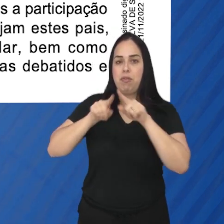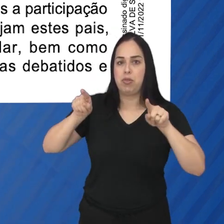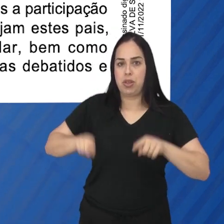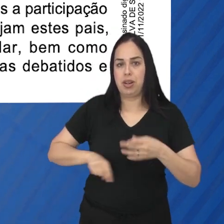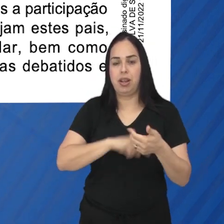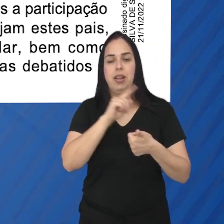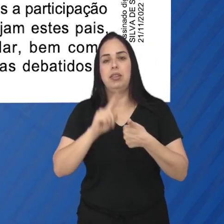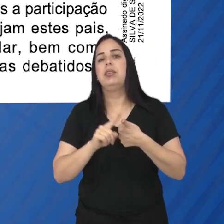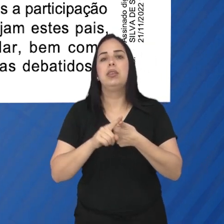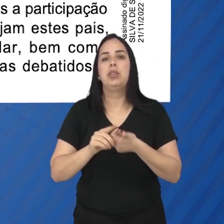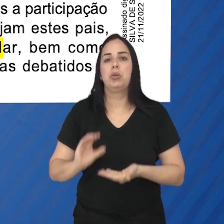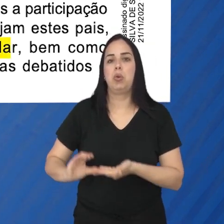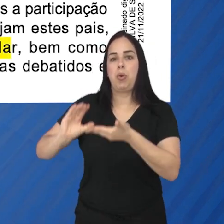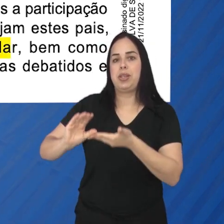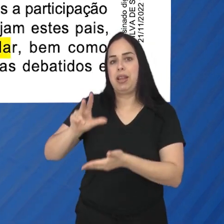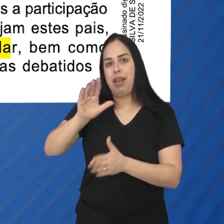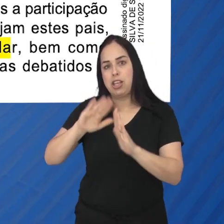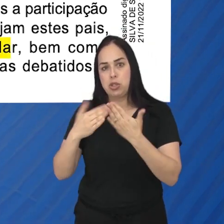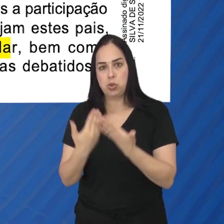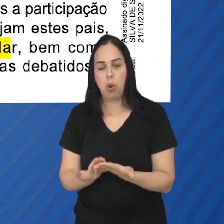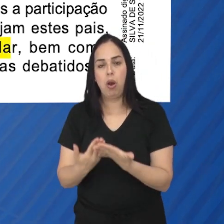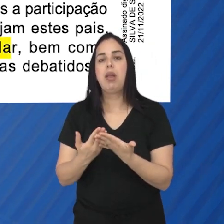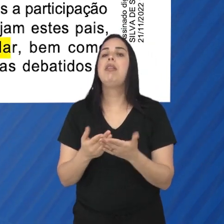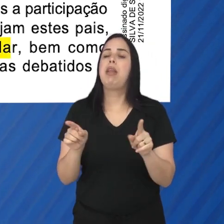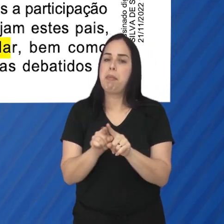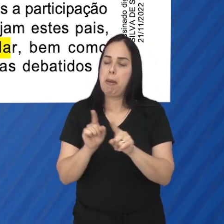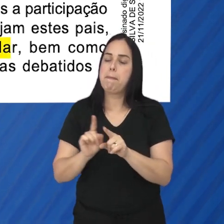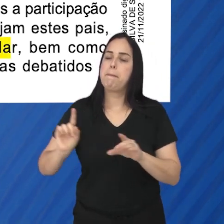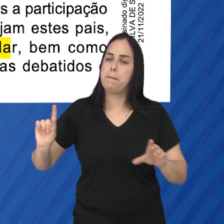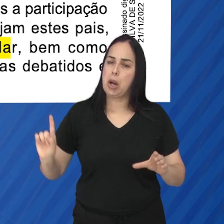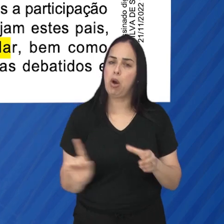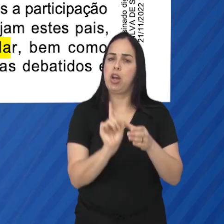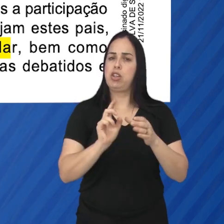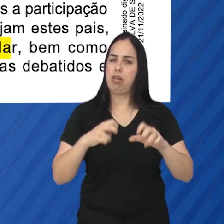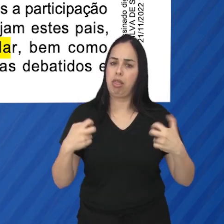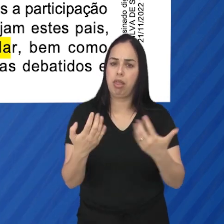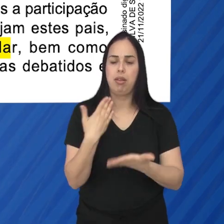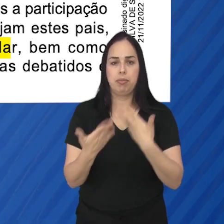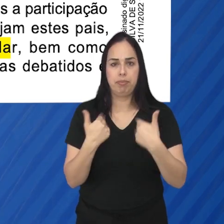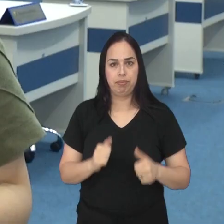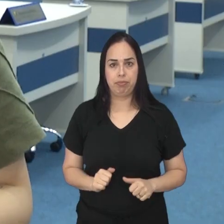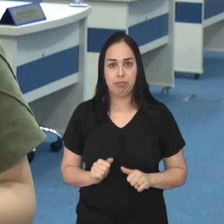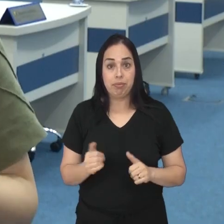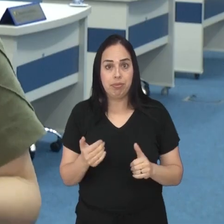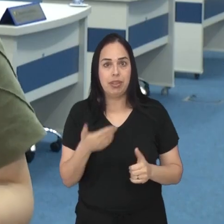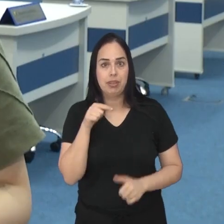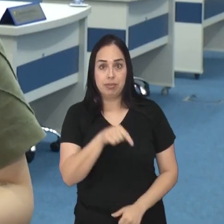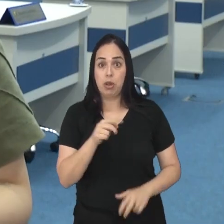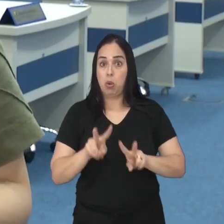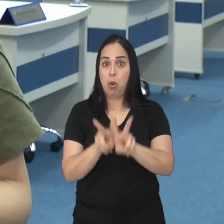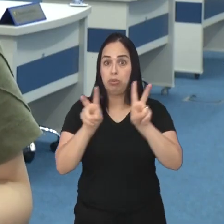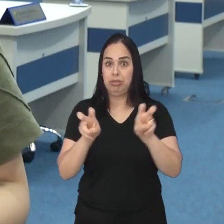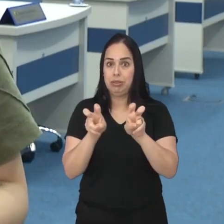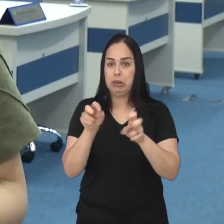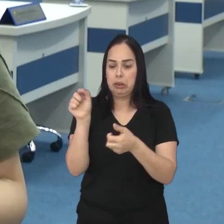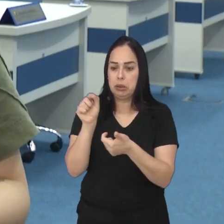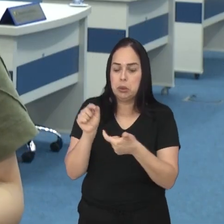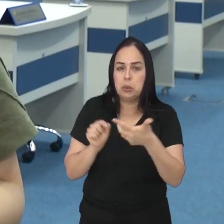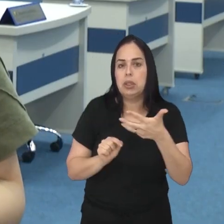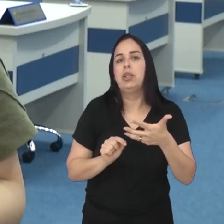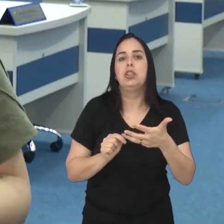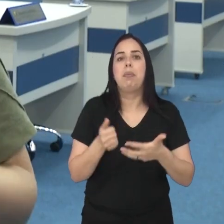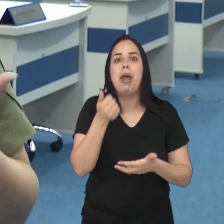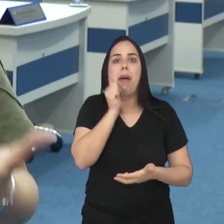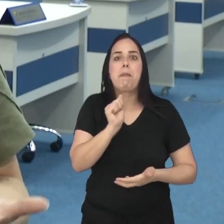escolas, membros do conselho escolar ou outros profissionais que agreguem valor ao assunto debatido. As rodas de conversa tratam temas